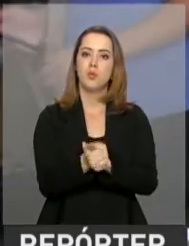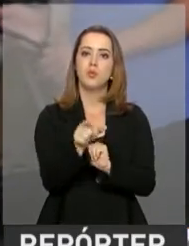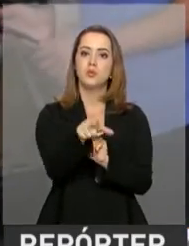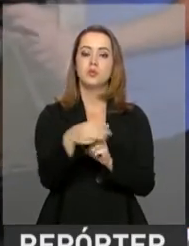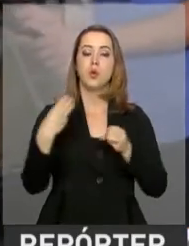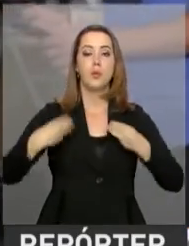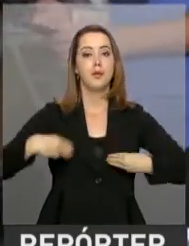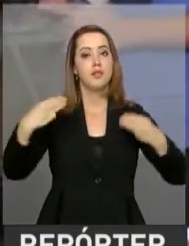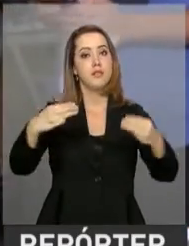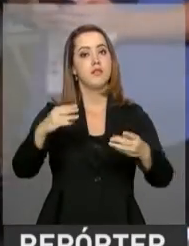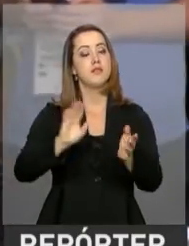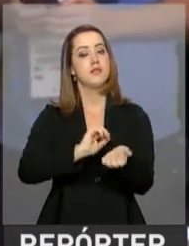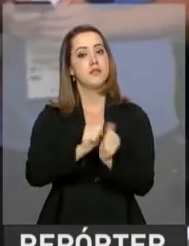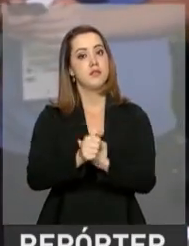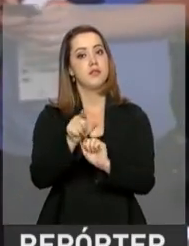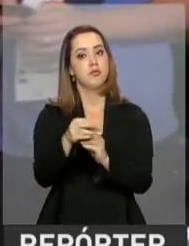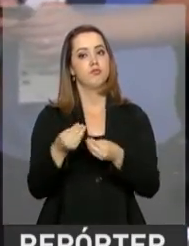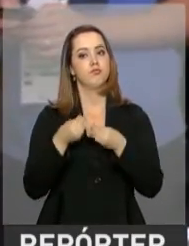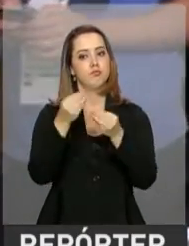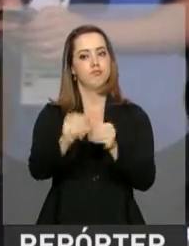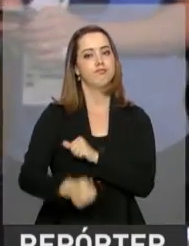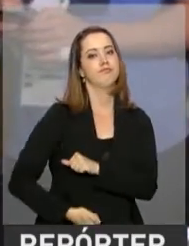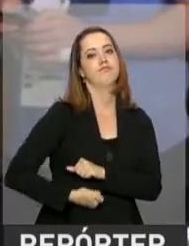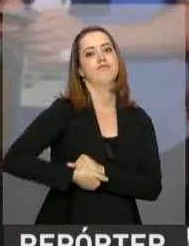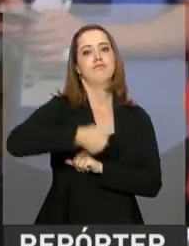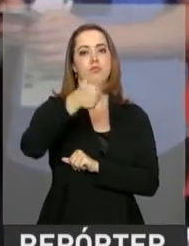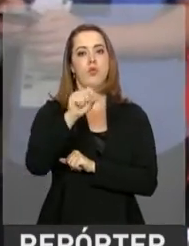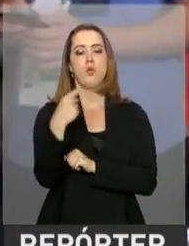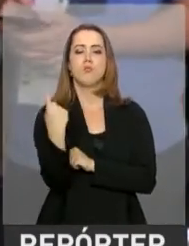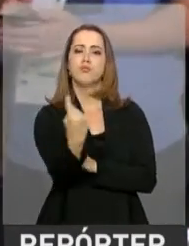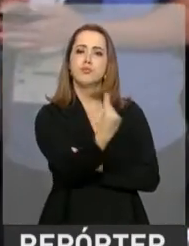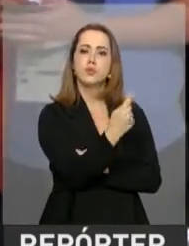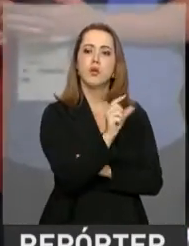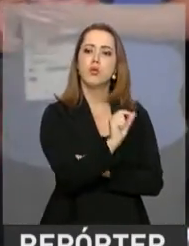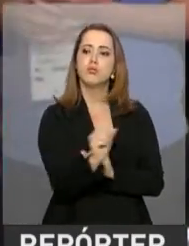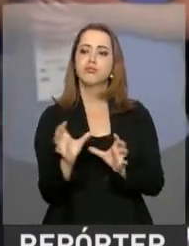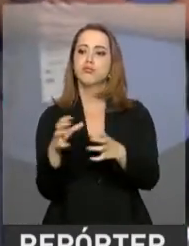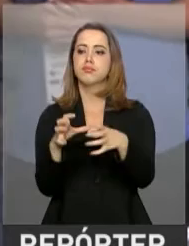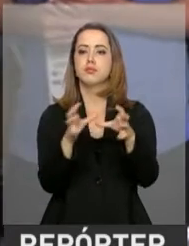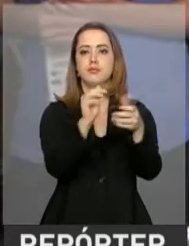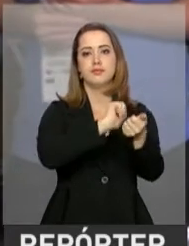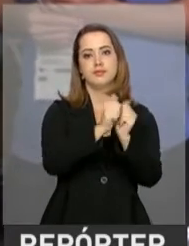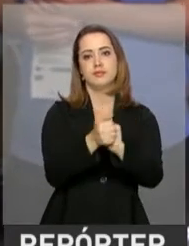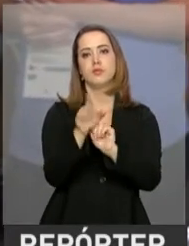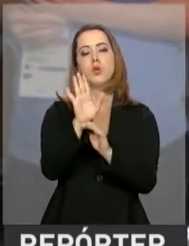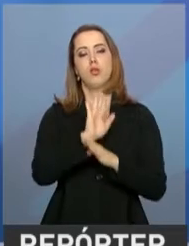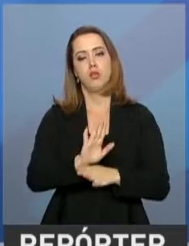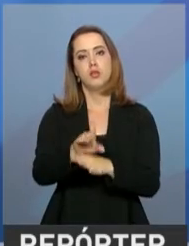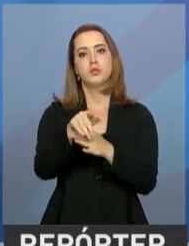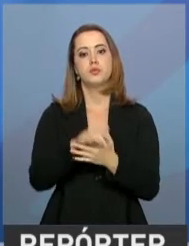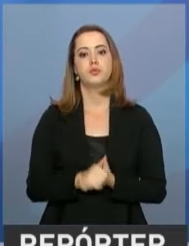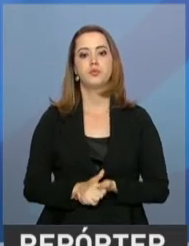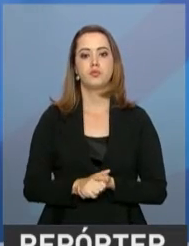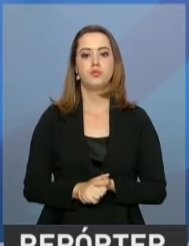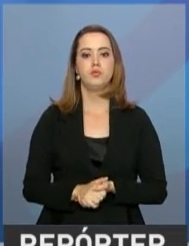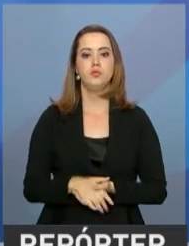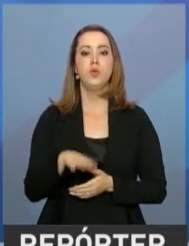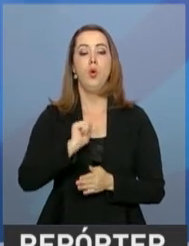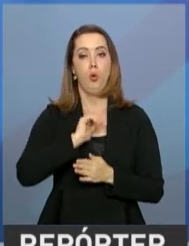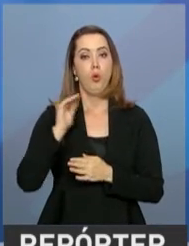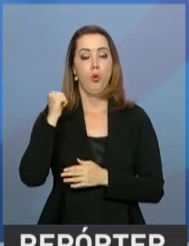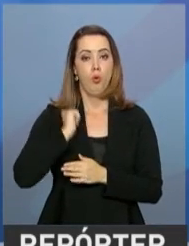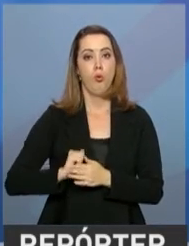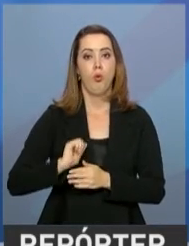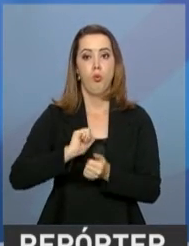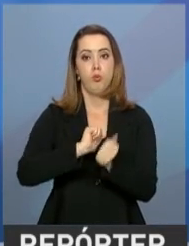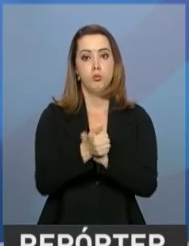Ministério do Esporte é dado aos melhores colocados em cada modalidade e ajudou na preparação para os jogos. O Bolsa Atleta é uma segurança que todo